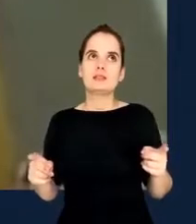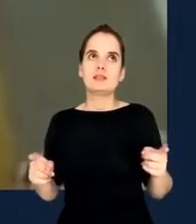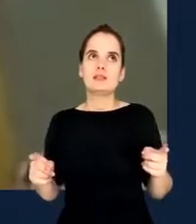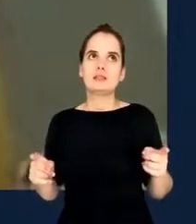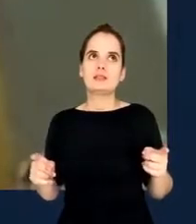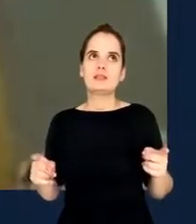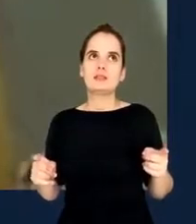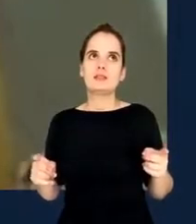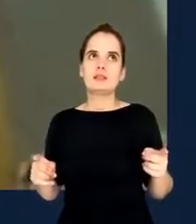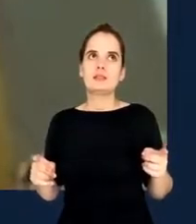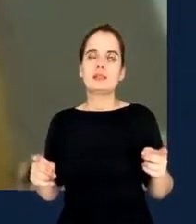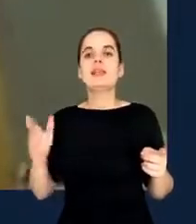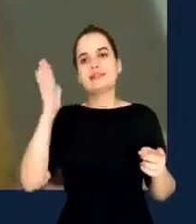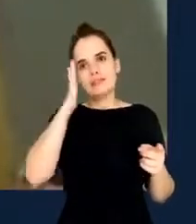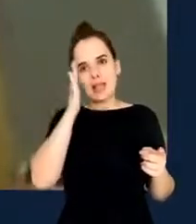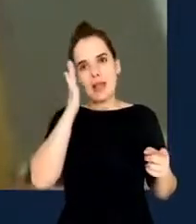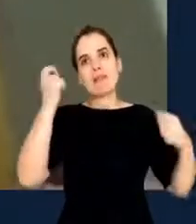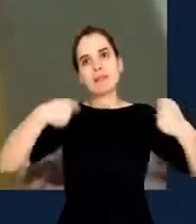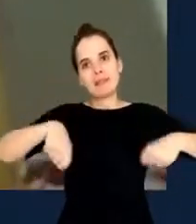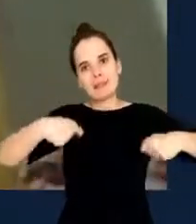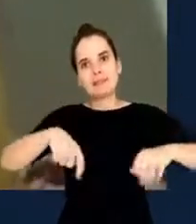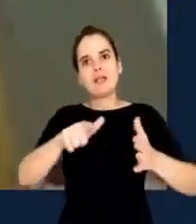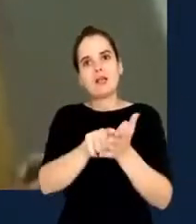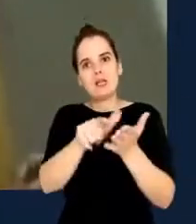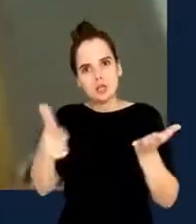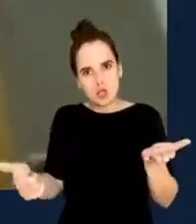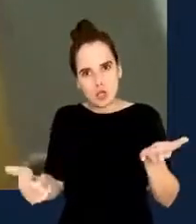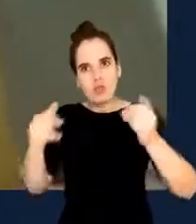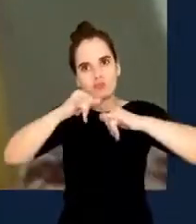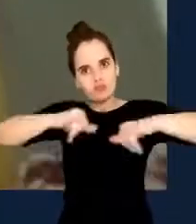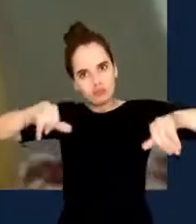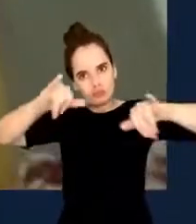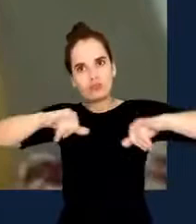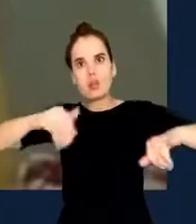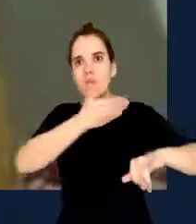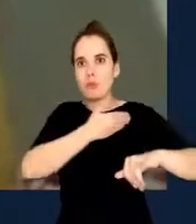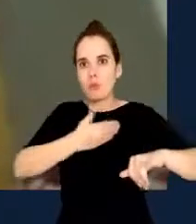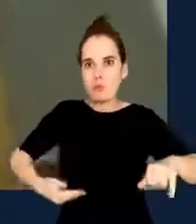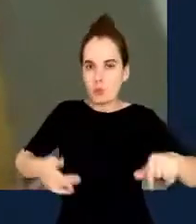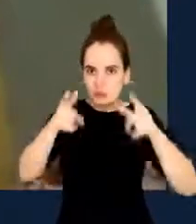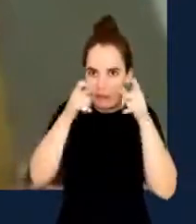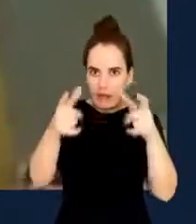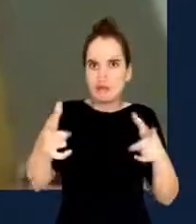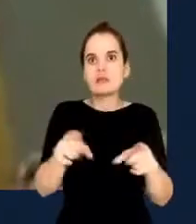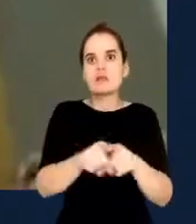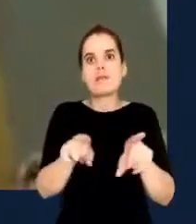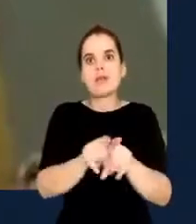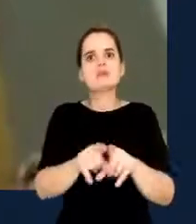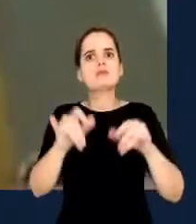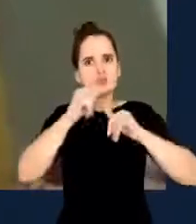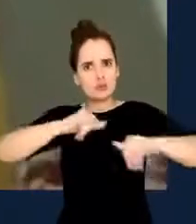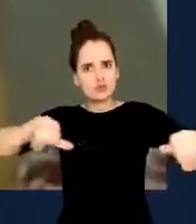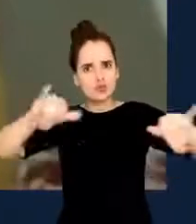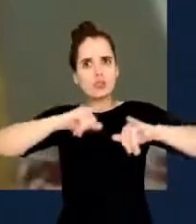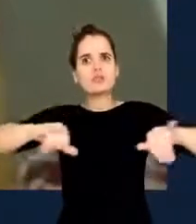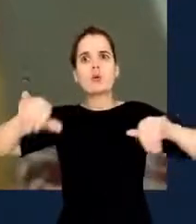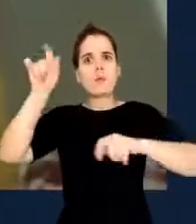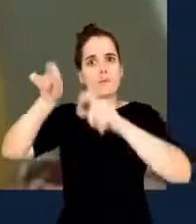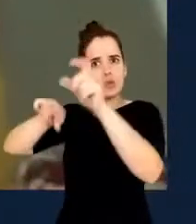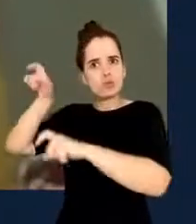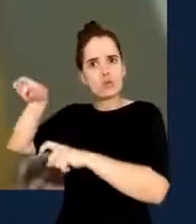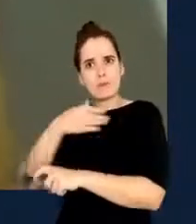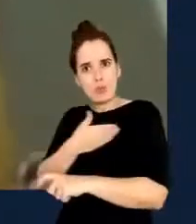ou impedir a produção de matérias de interesse público a divulgação de informações inclusive e pessoais sobre pessoas públicas